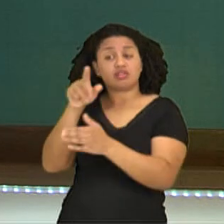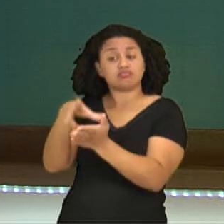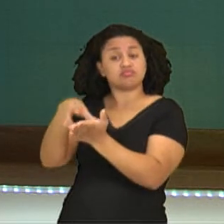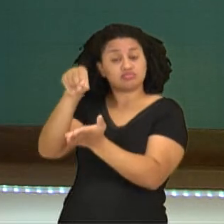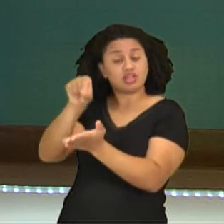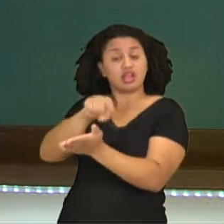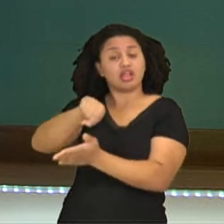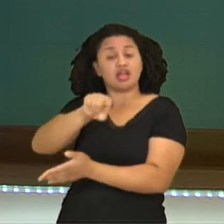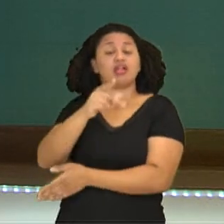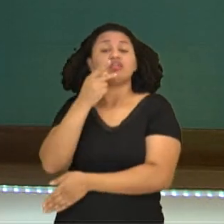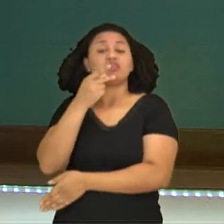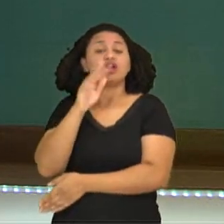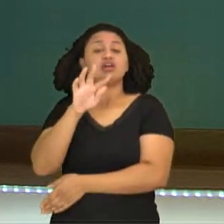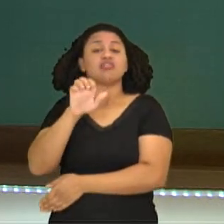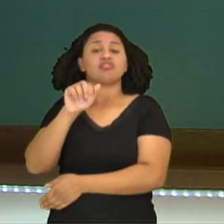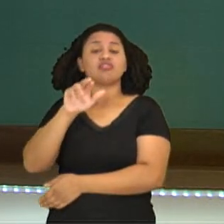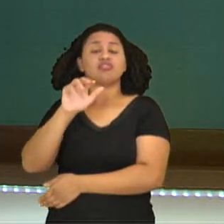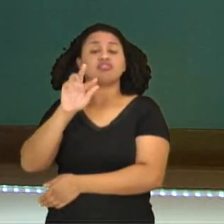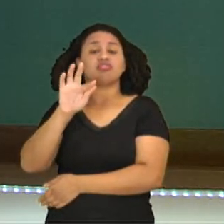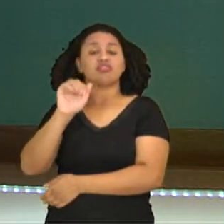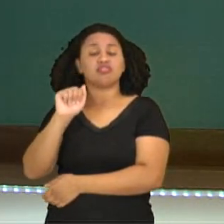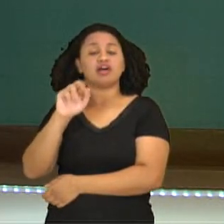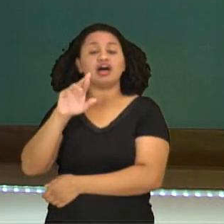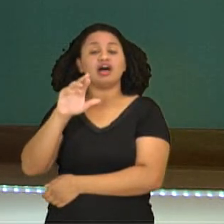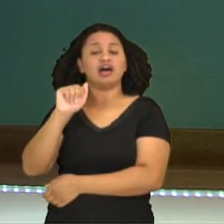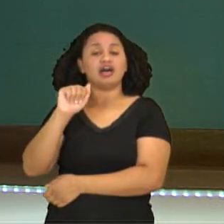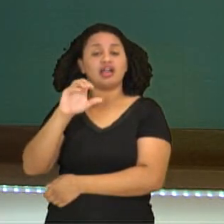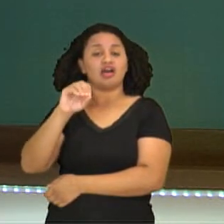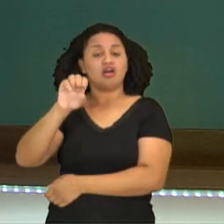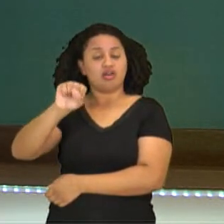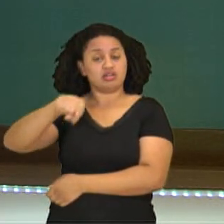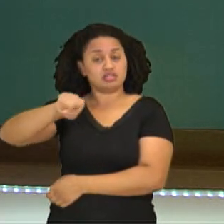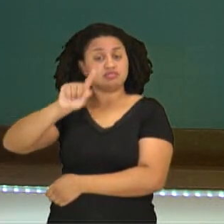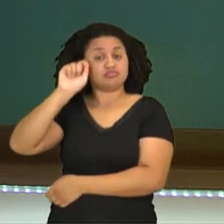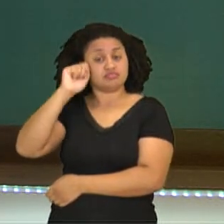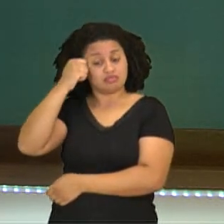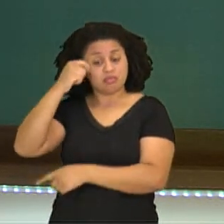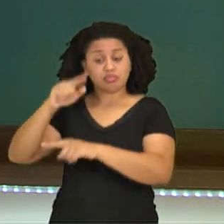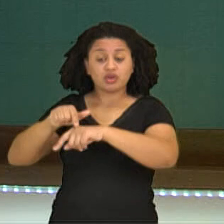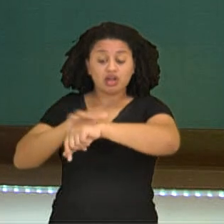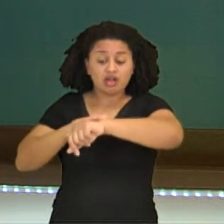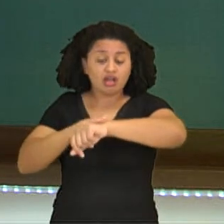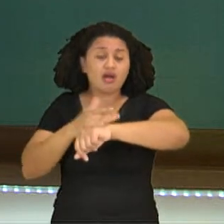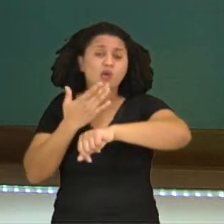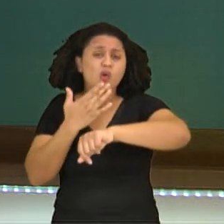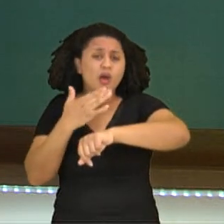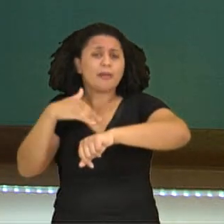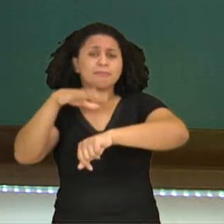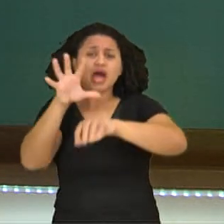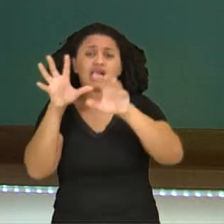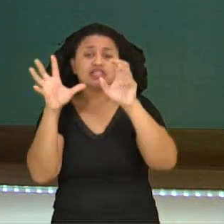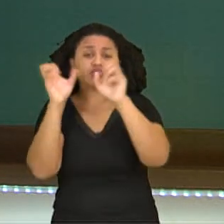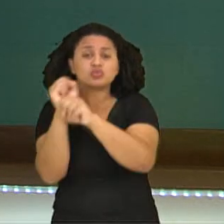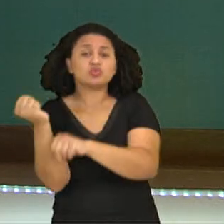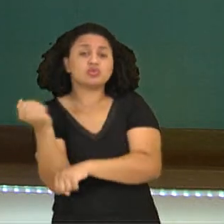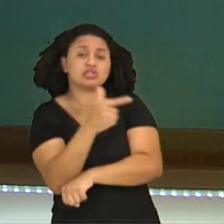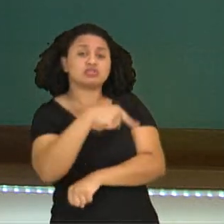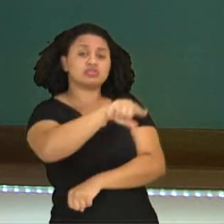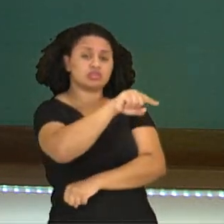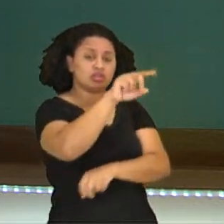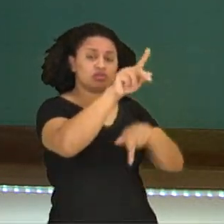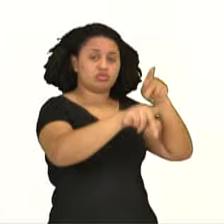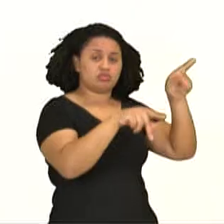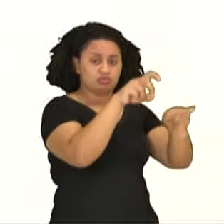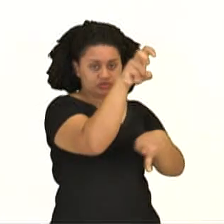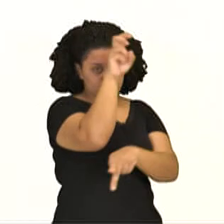de faraós negros, porque a própria coloração, a pigmentação da pele dos cuxitas era mais escura que a dos egípcios